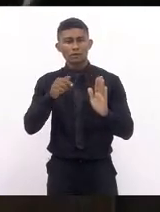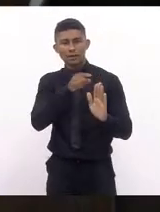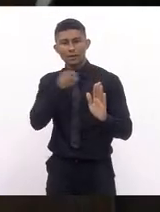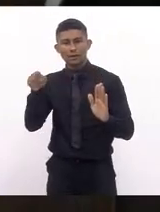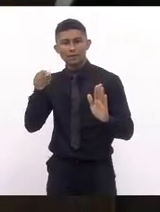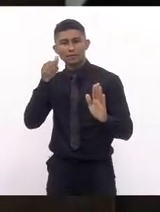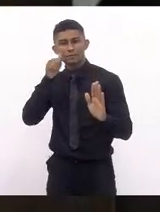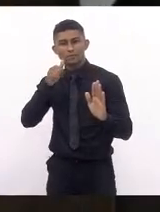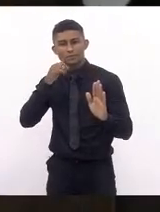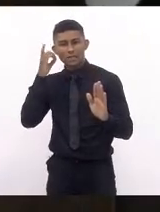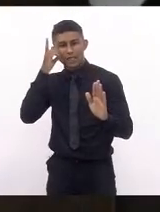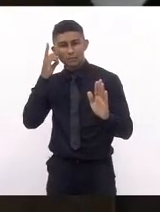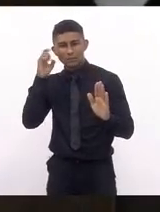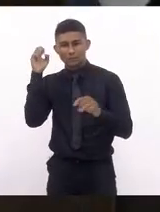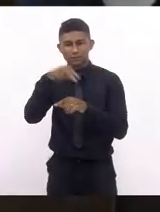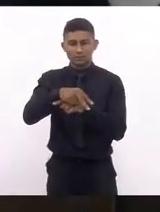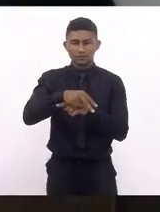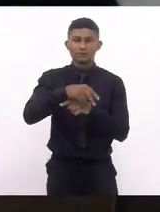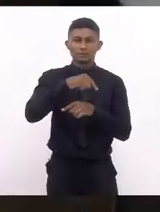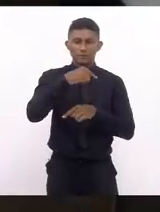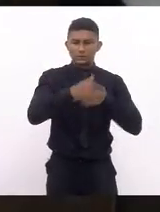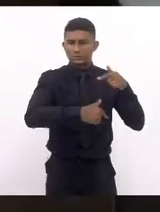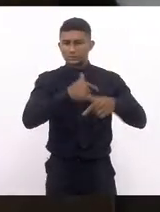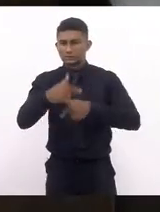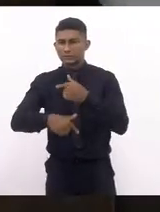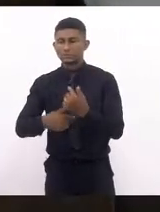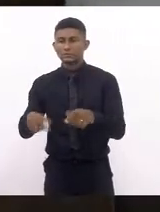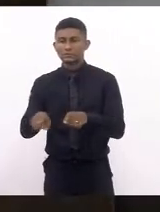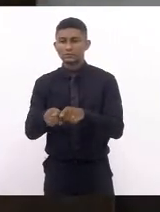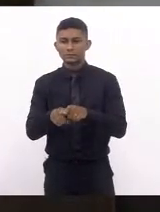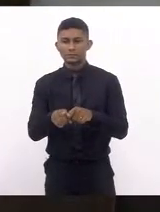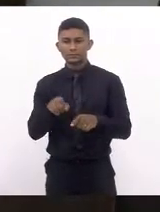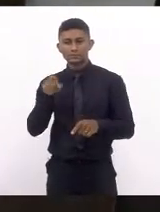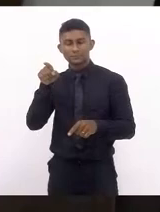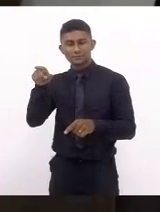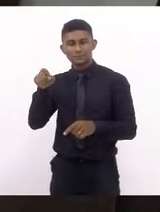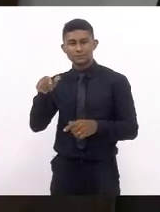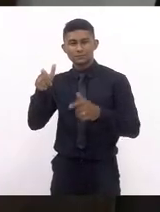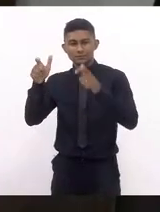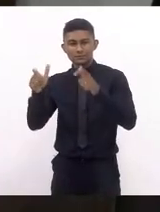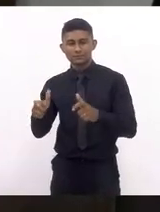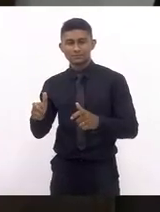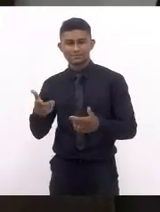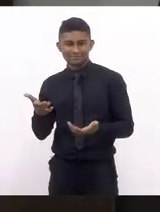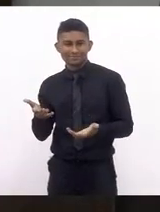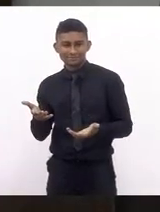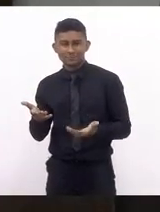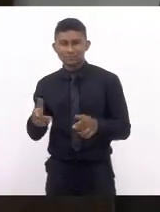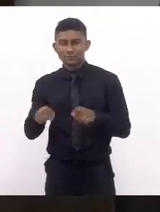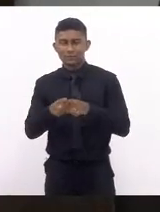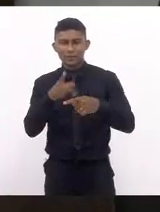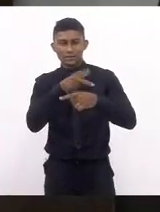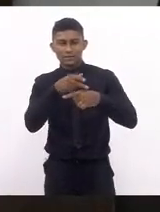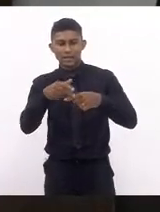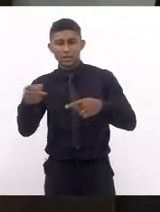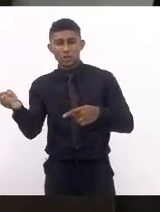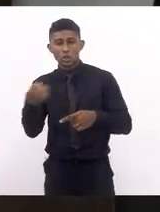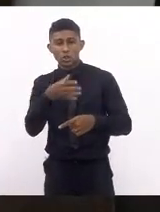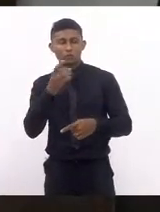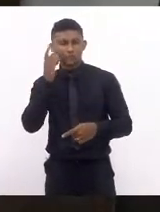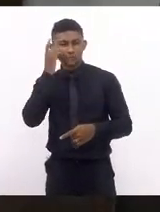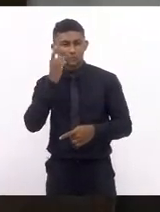que cumprem função Legislativa E também o dia-a-dia da maternidade em casa por fim a série novos deputados